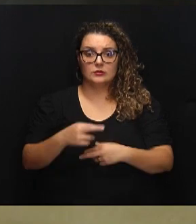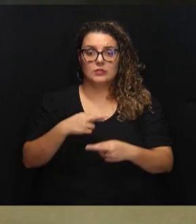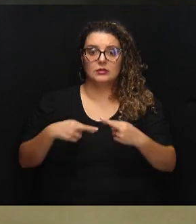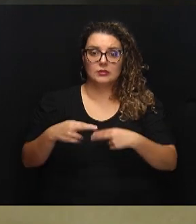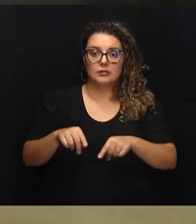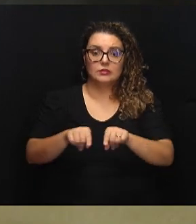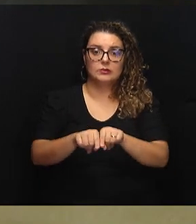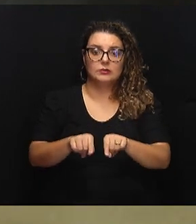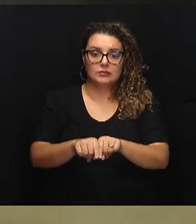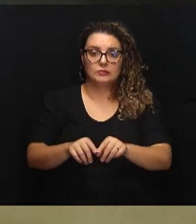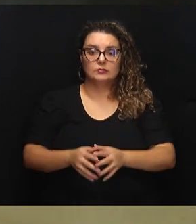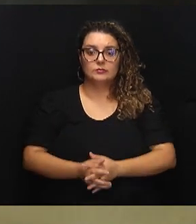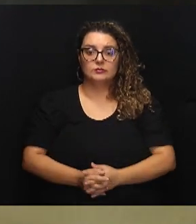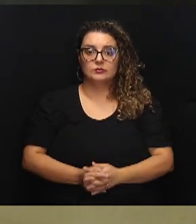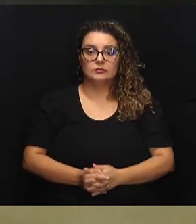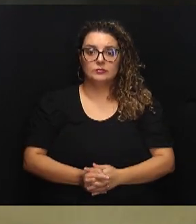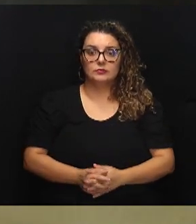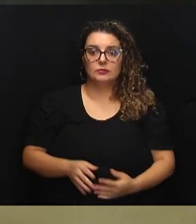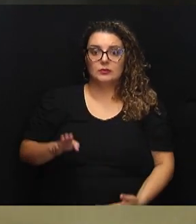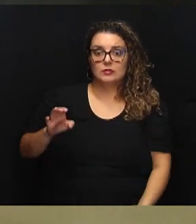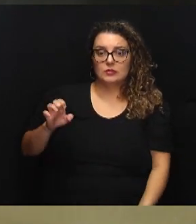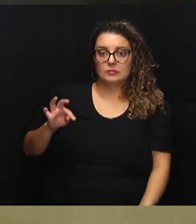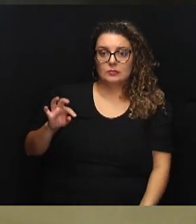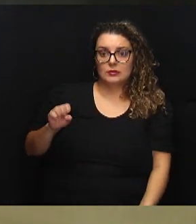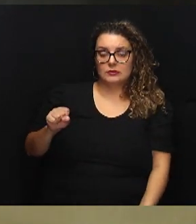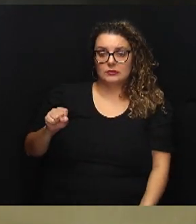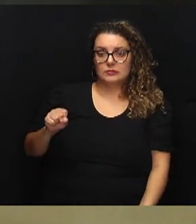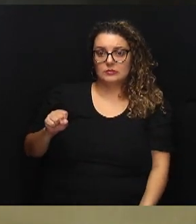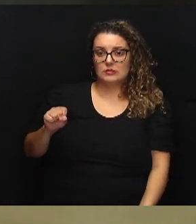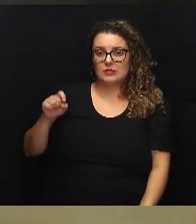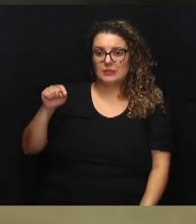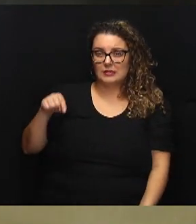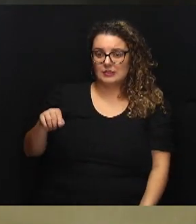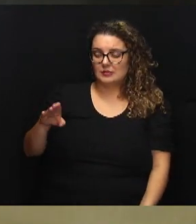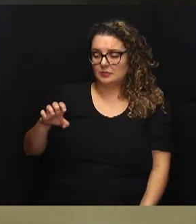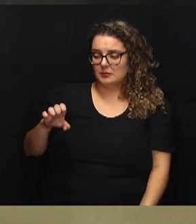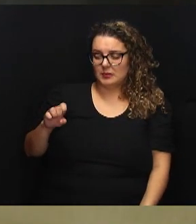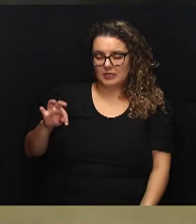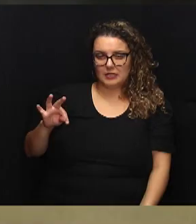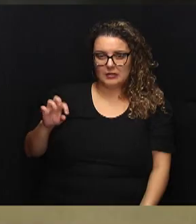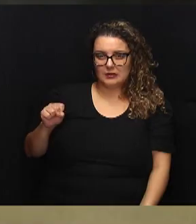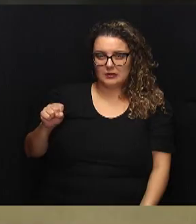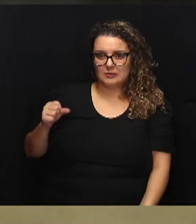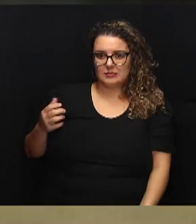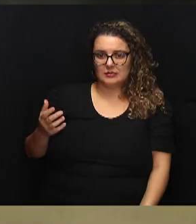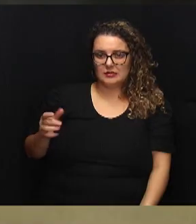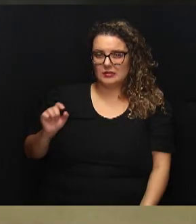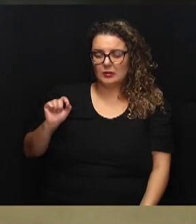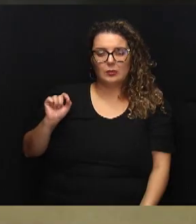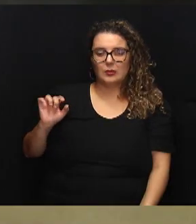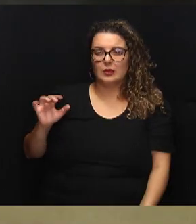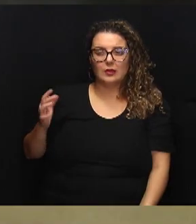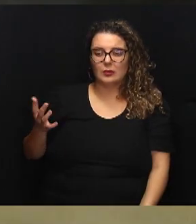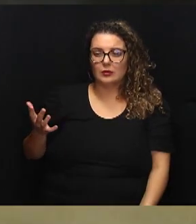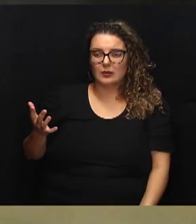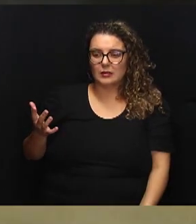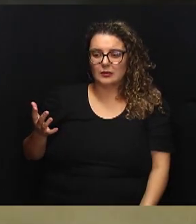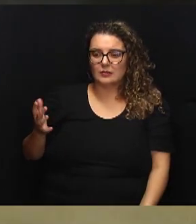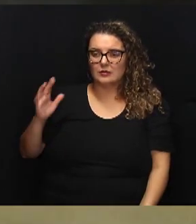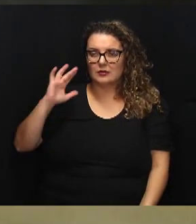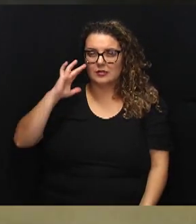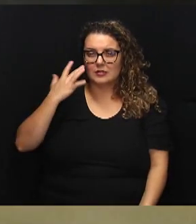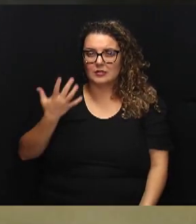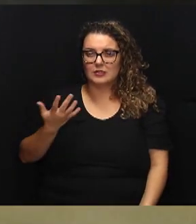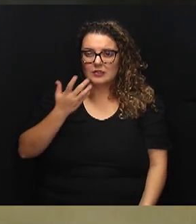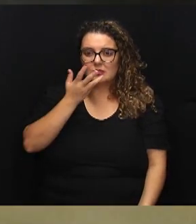também, das bets, né. Esse negócio de bet, essas coisas assim, o que que acontece? A criança, você acha que a